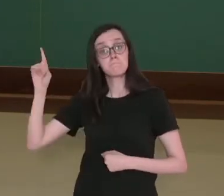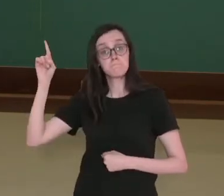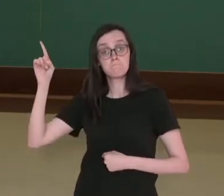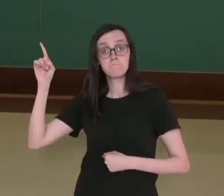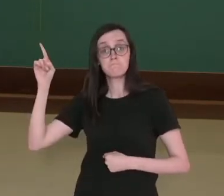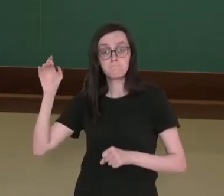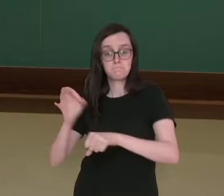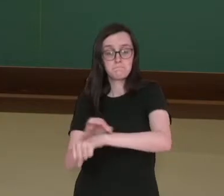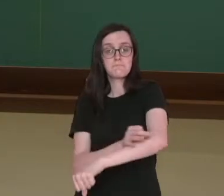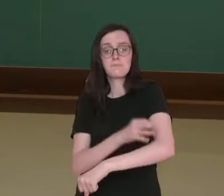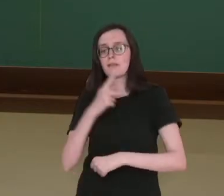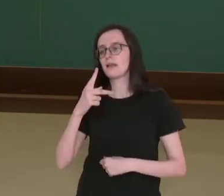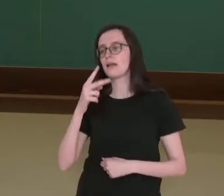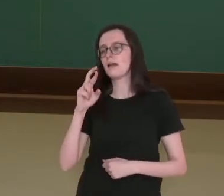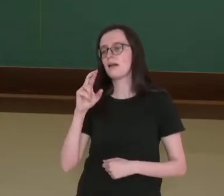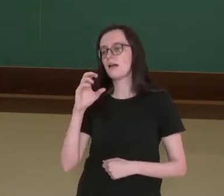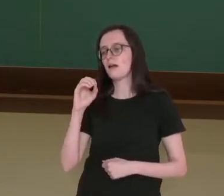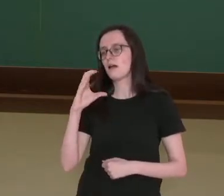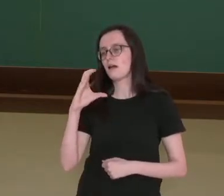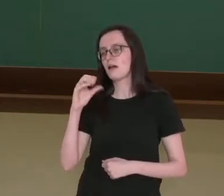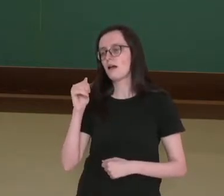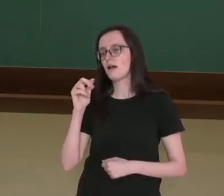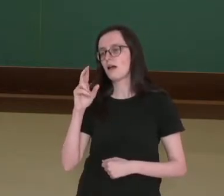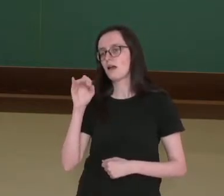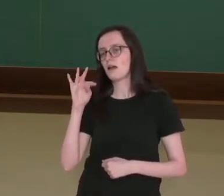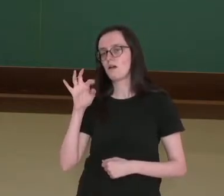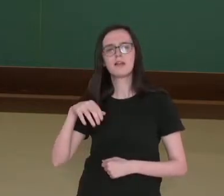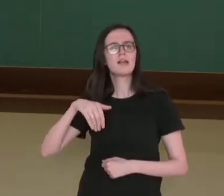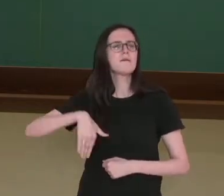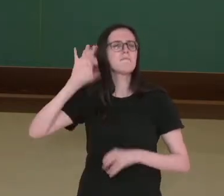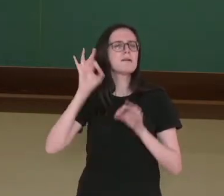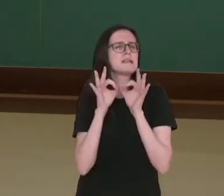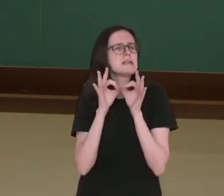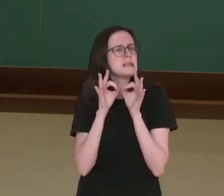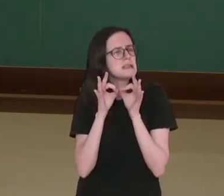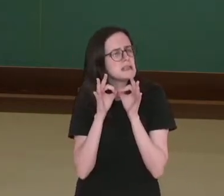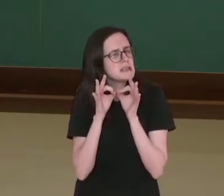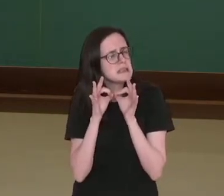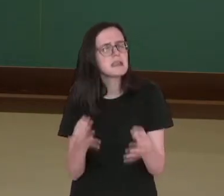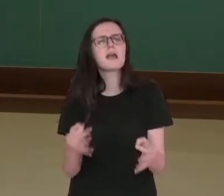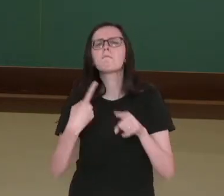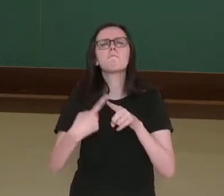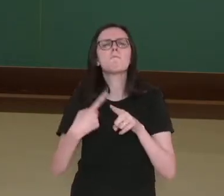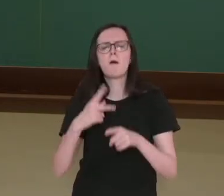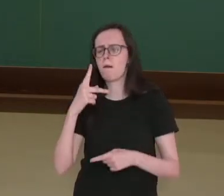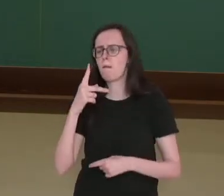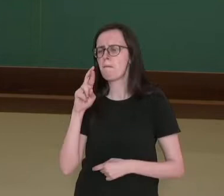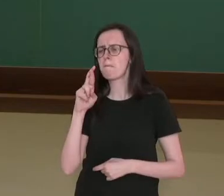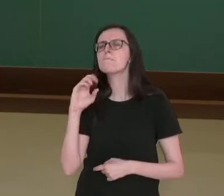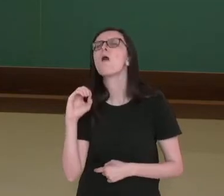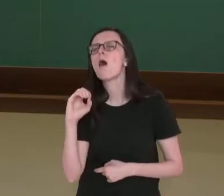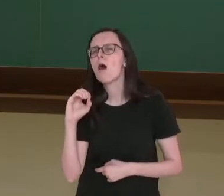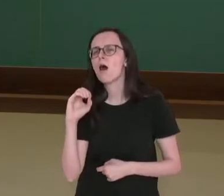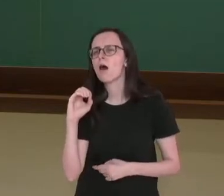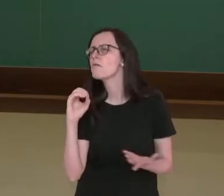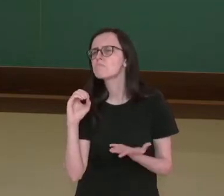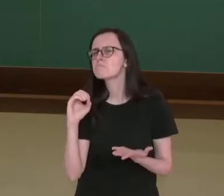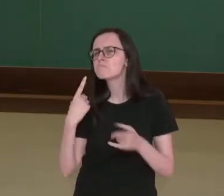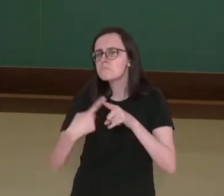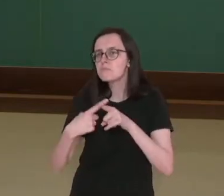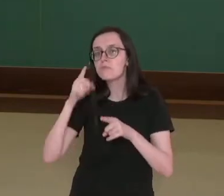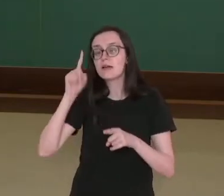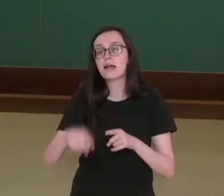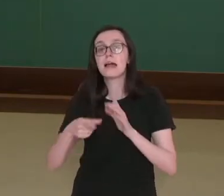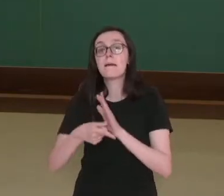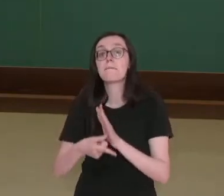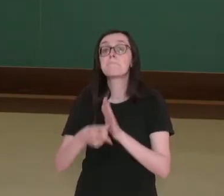procarionte é a primeira célula, é a célula mais simples que tem. Por que ela é chamada de procarionte? Pro vem de